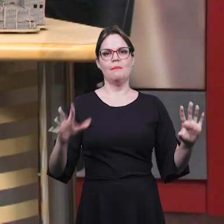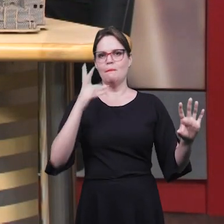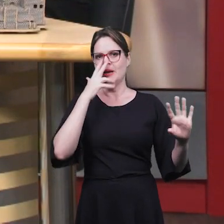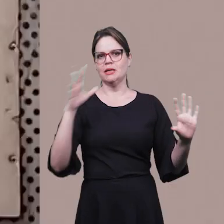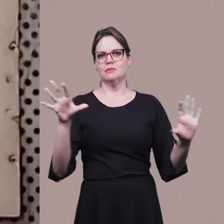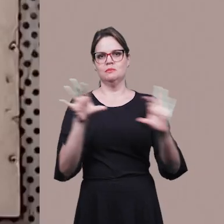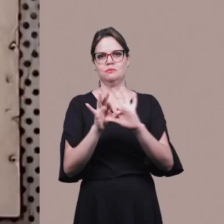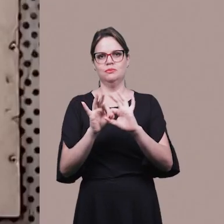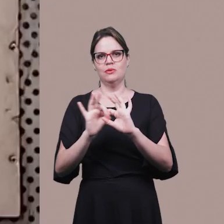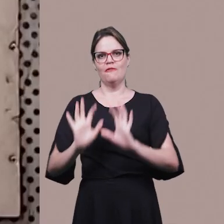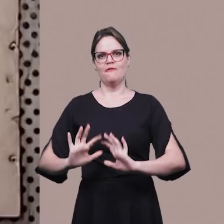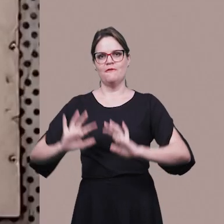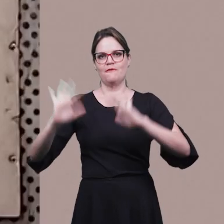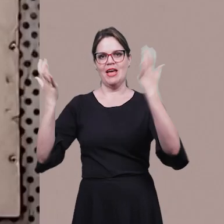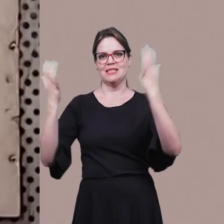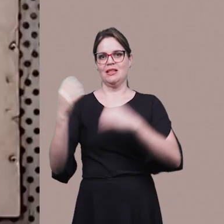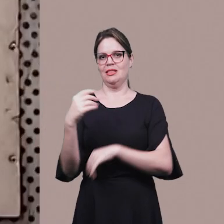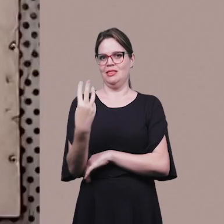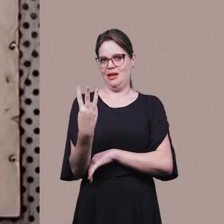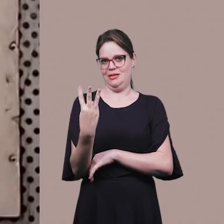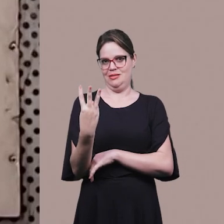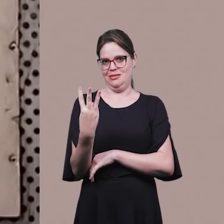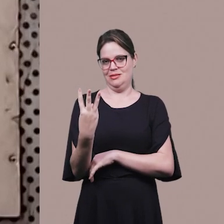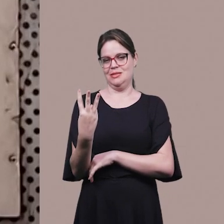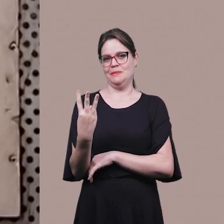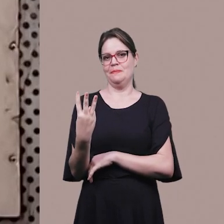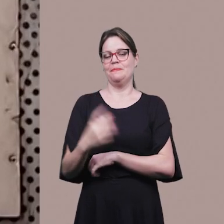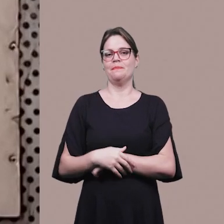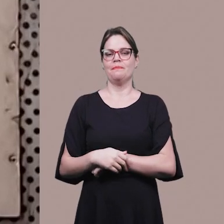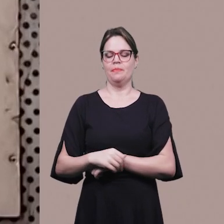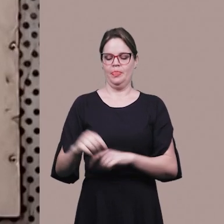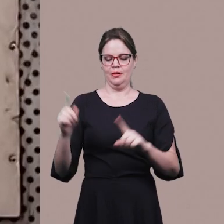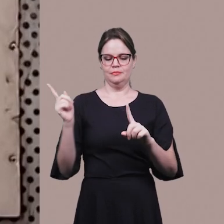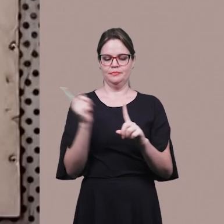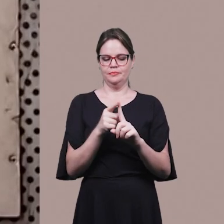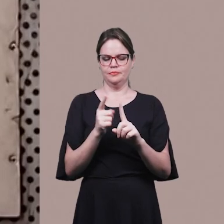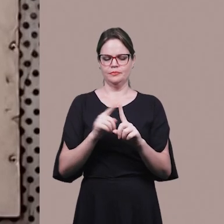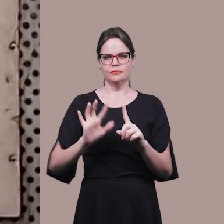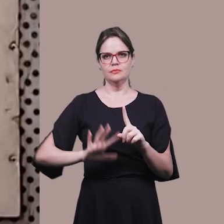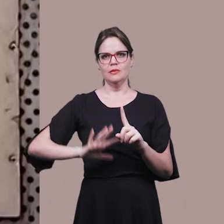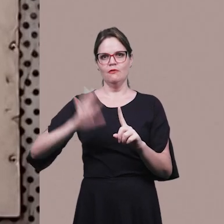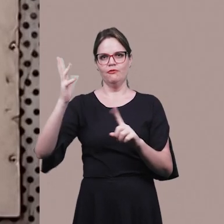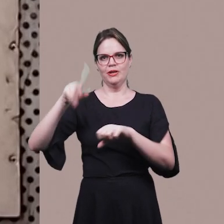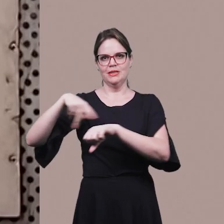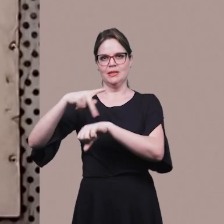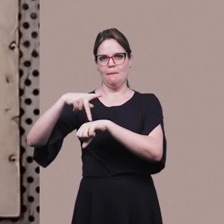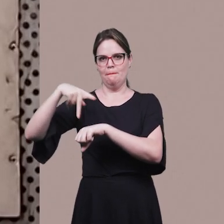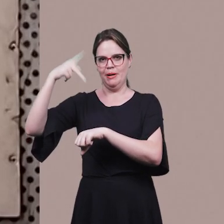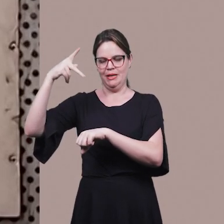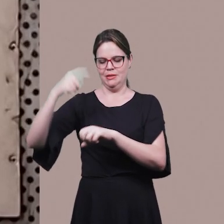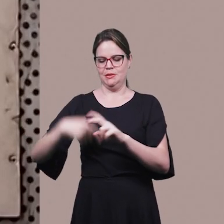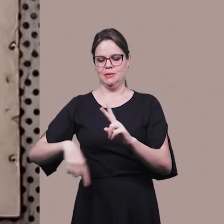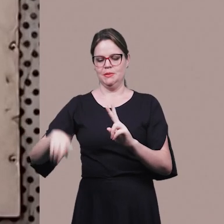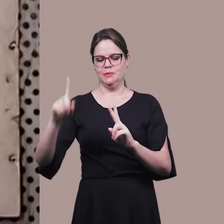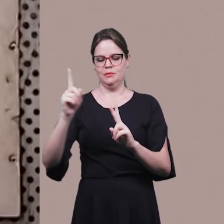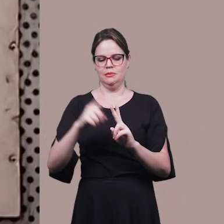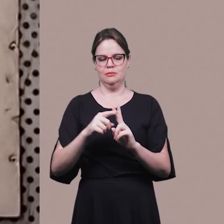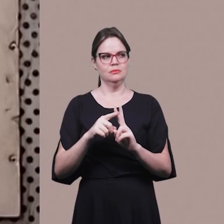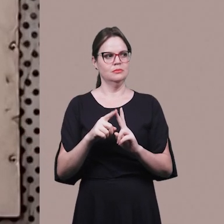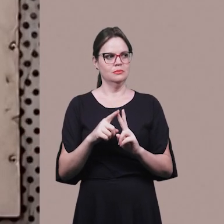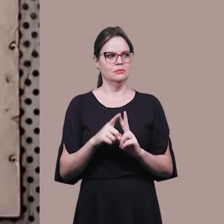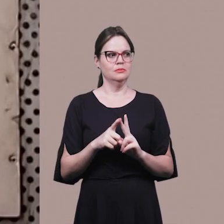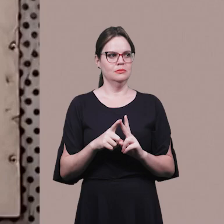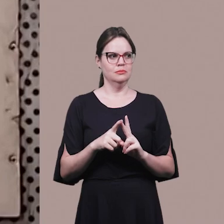festas que eles subiam. Era a festa da Páscoa. Que a água era recolhida e levada até o... né? Exatamente. Tinham